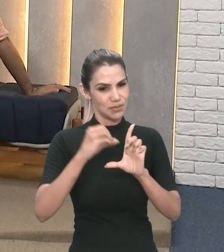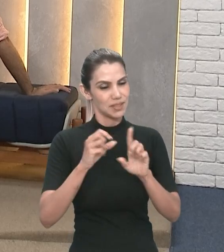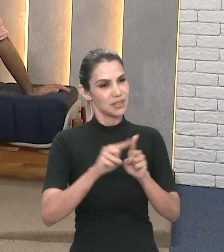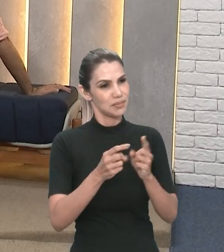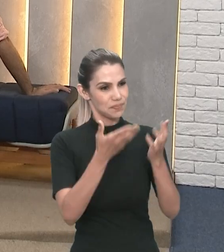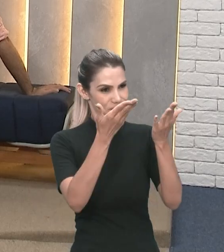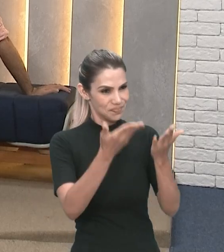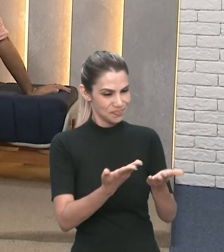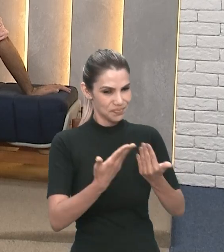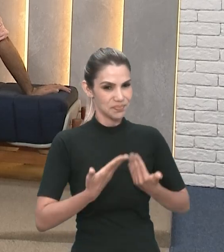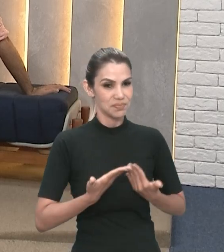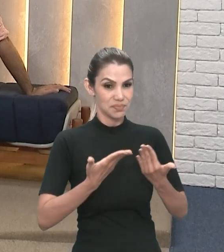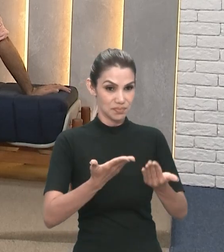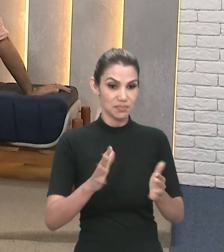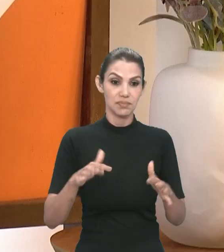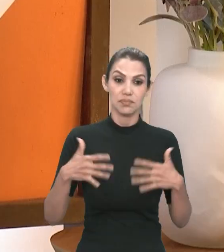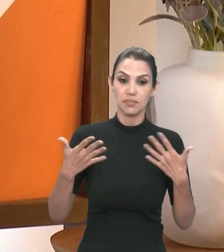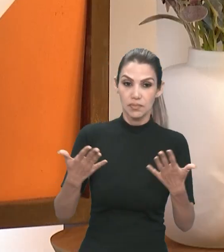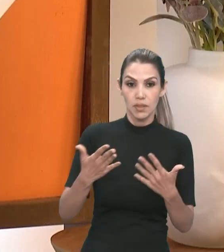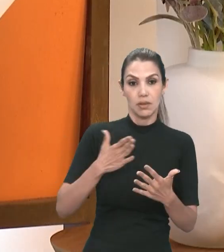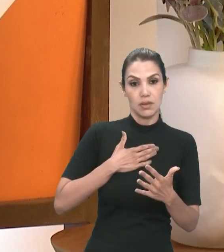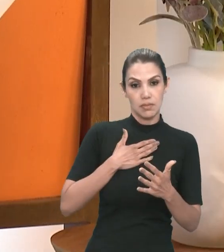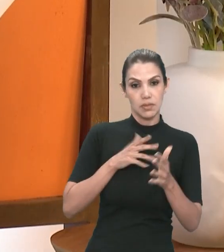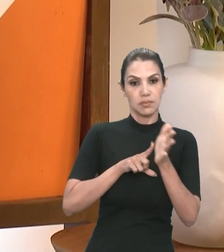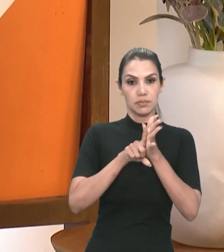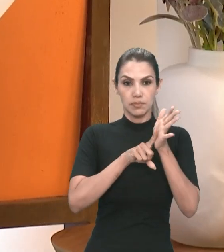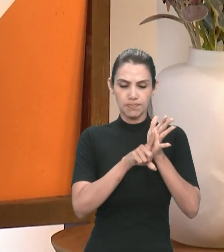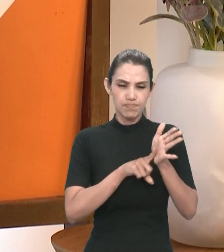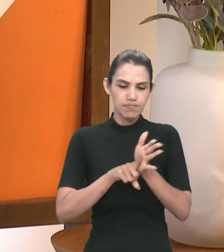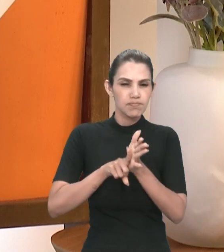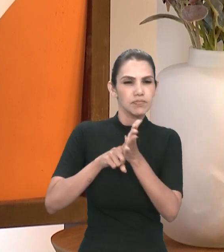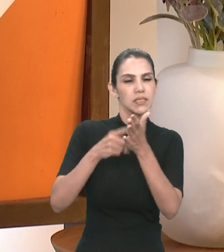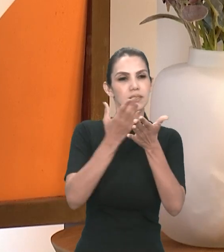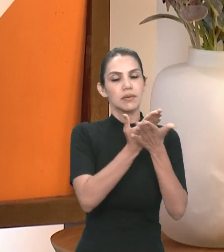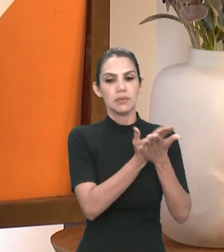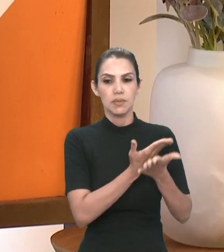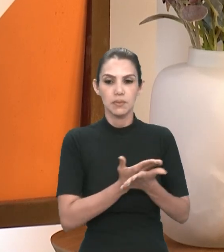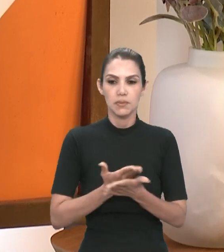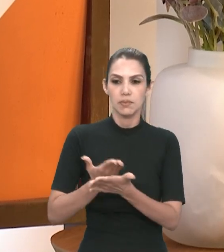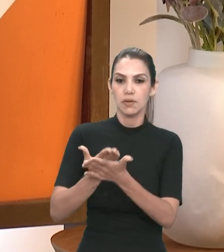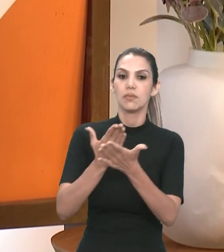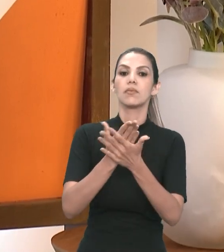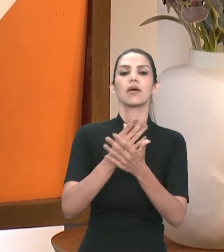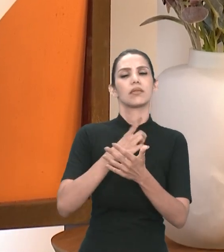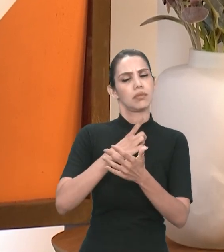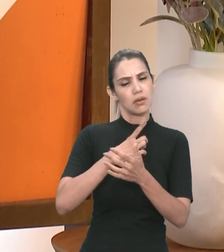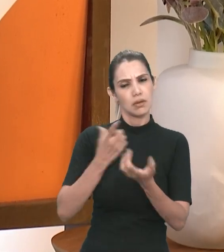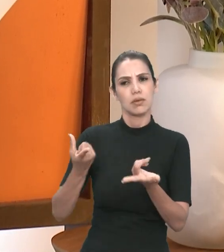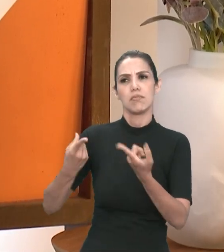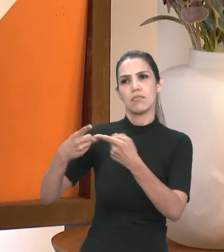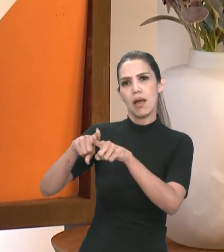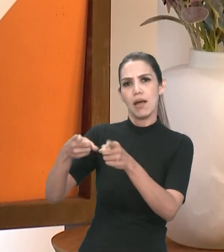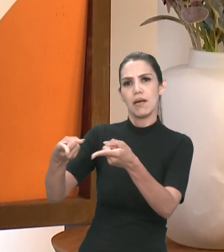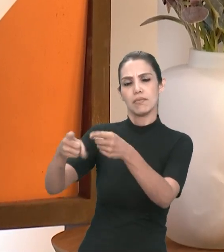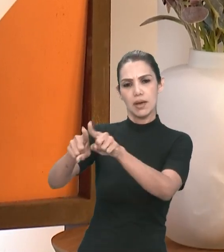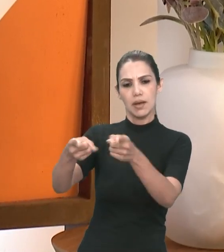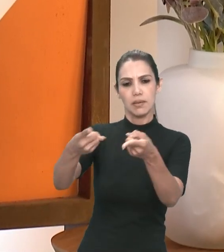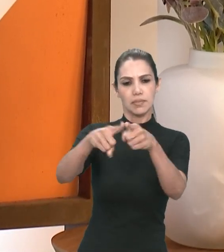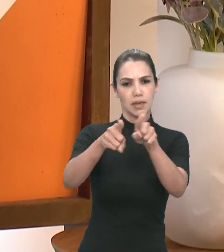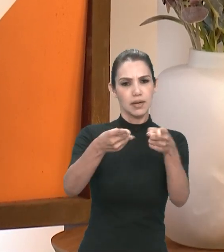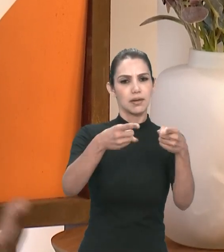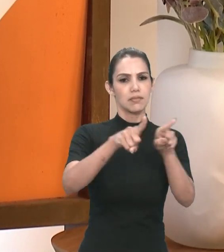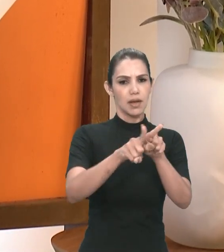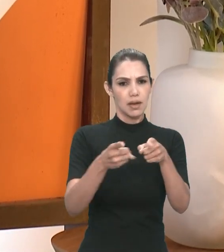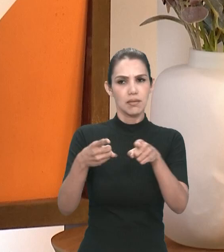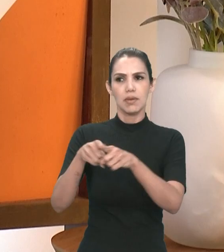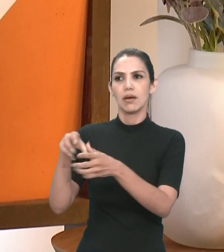Quando a gente vai falar desse trabalho que a gente realizou, nós tivemos parcerias com o pessoal de vários